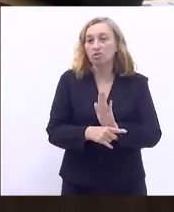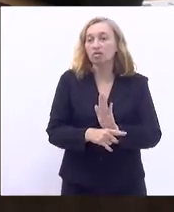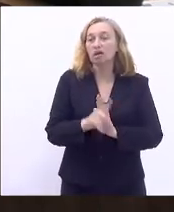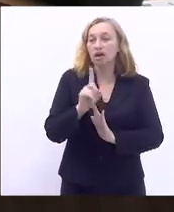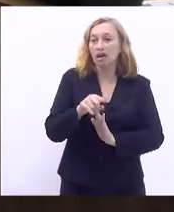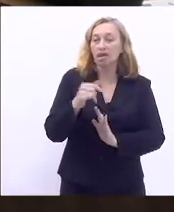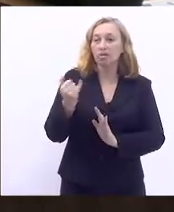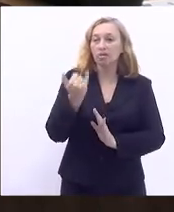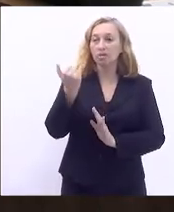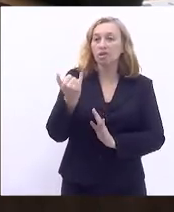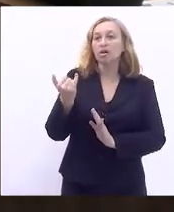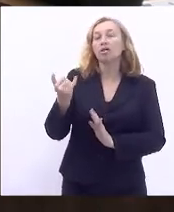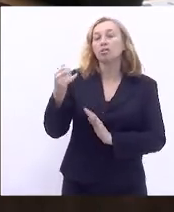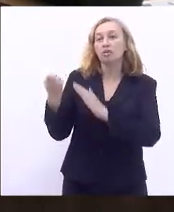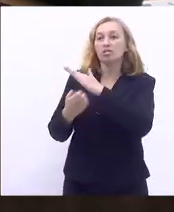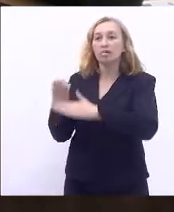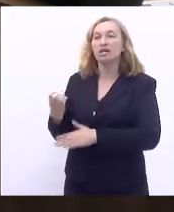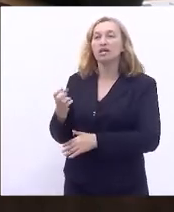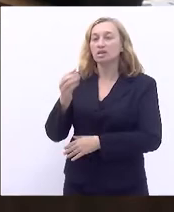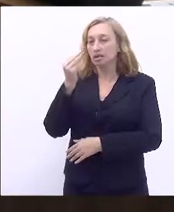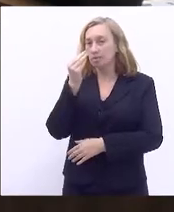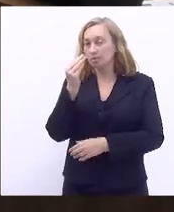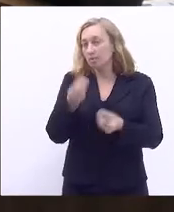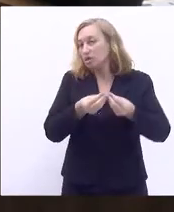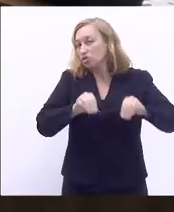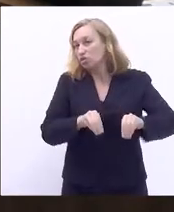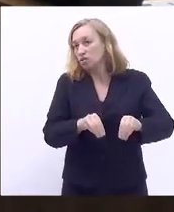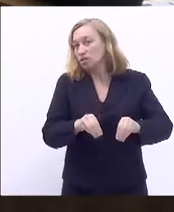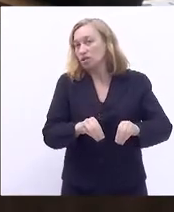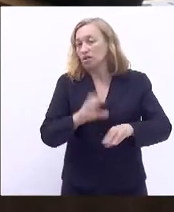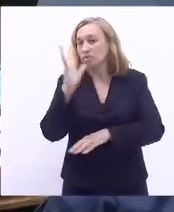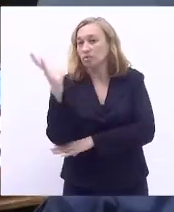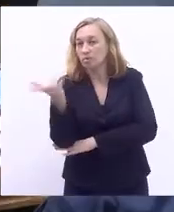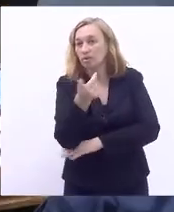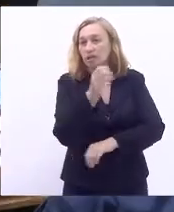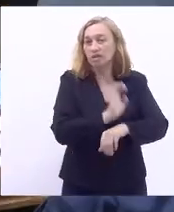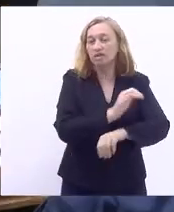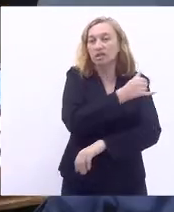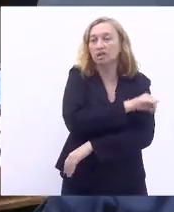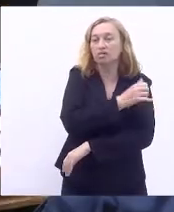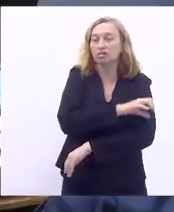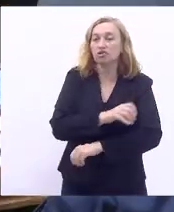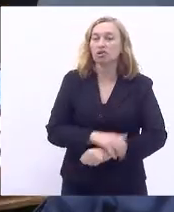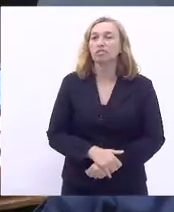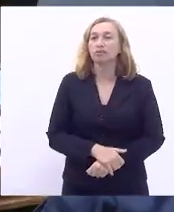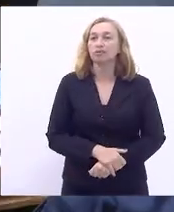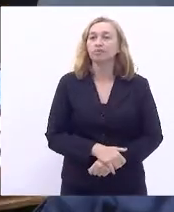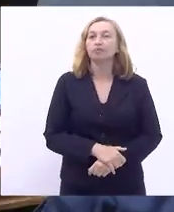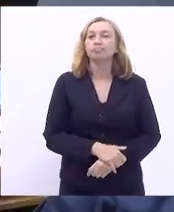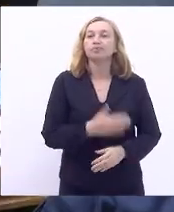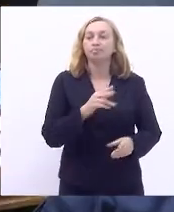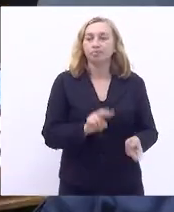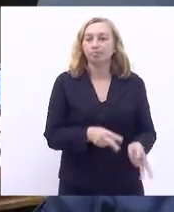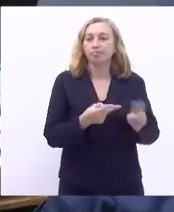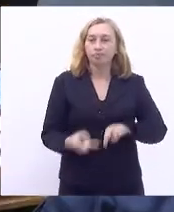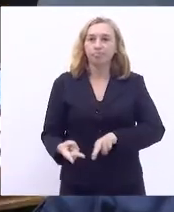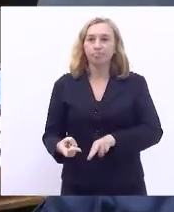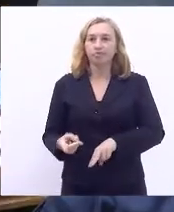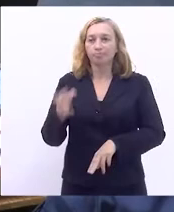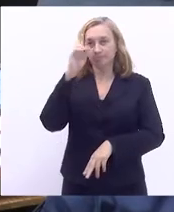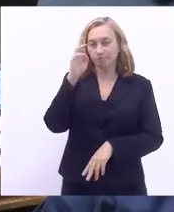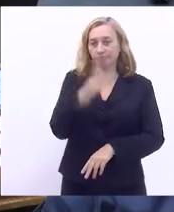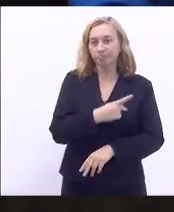empresa que desrespeitou tanto o meio ambiente da cidade do Rio de Janeiro. Para encaminhar pela União Brasil, senhor